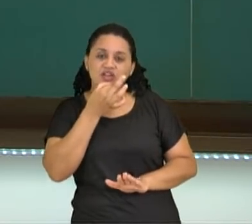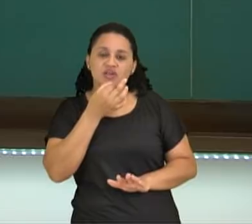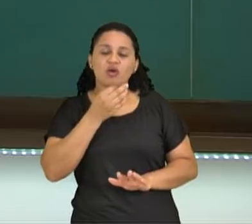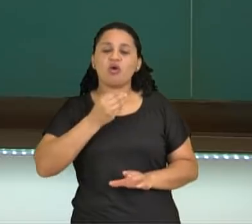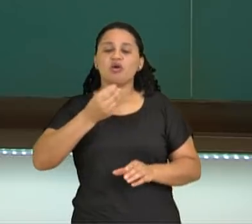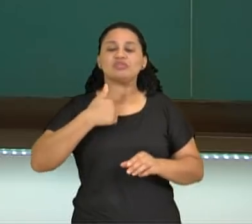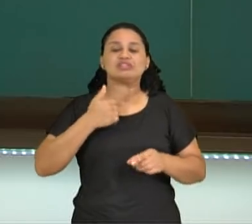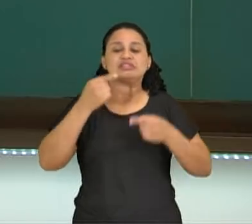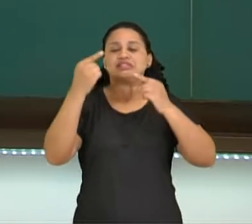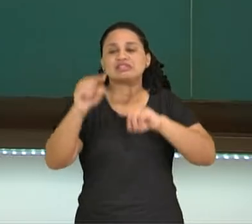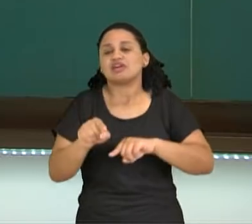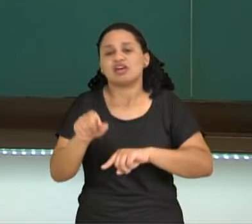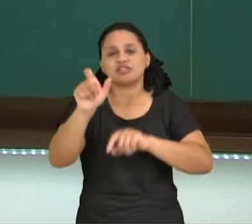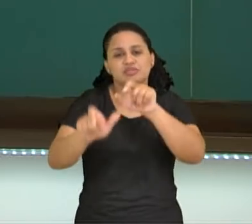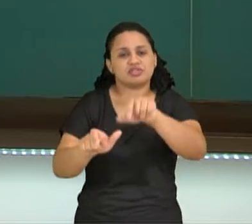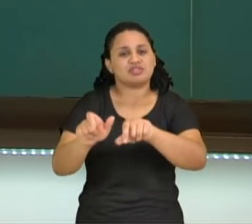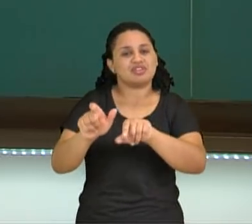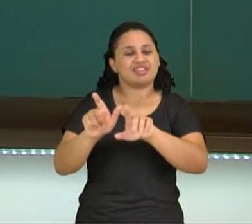sem ofender,